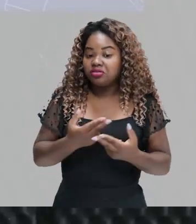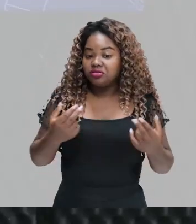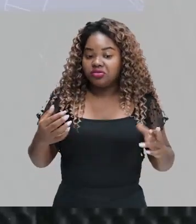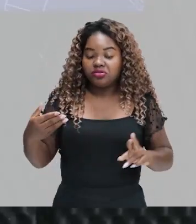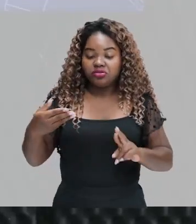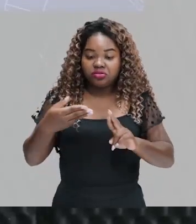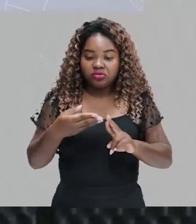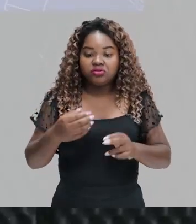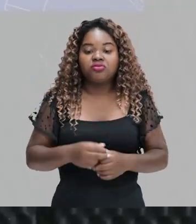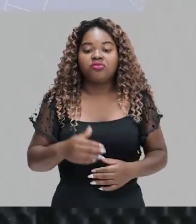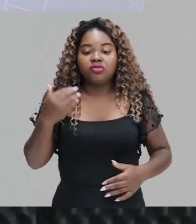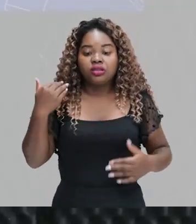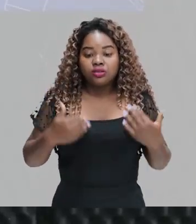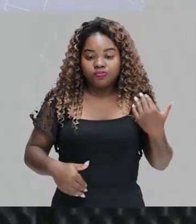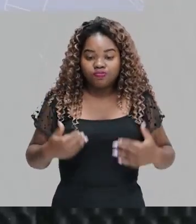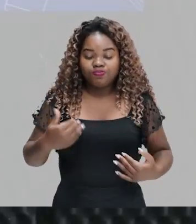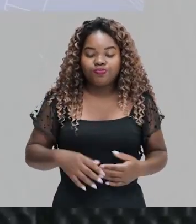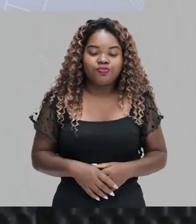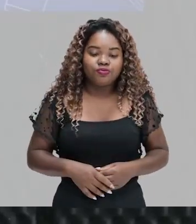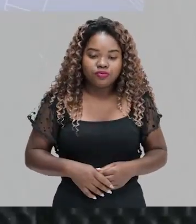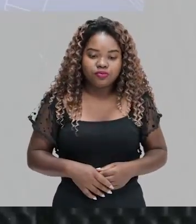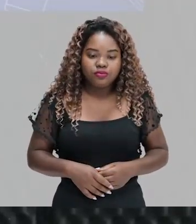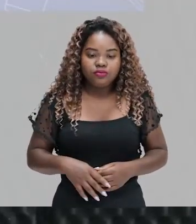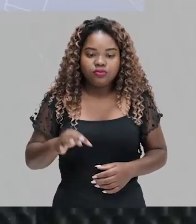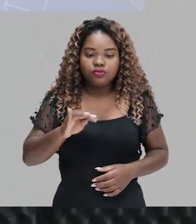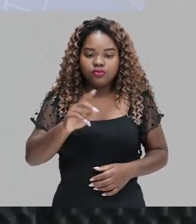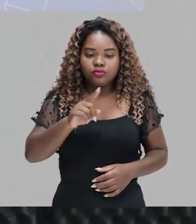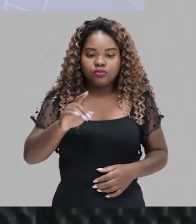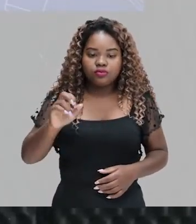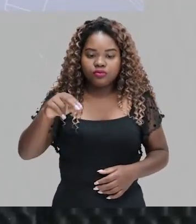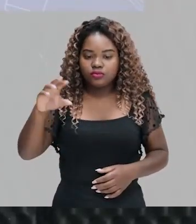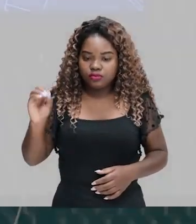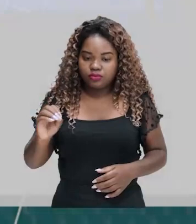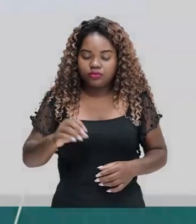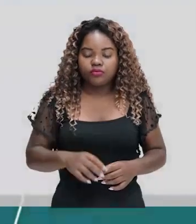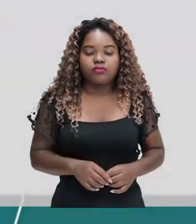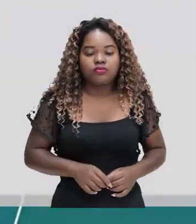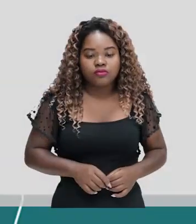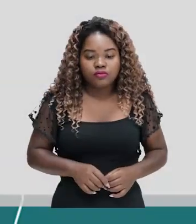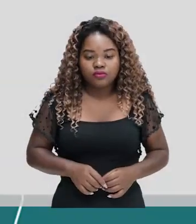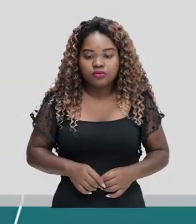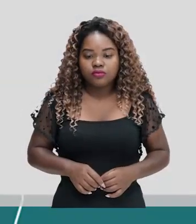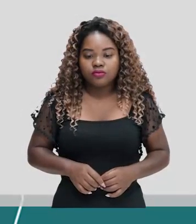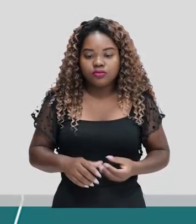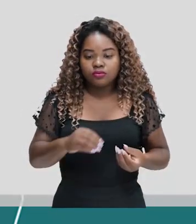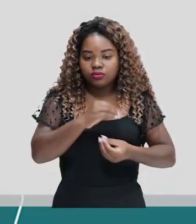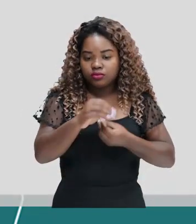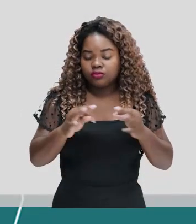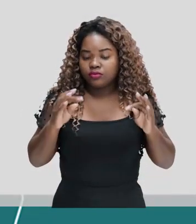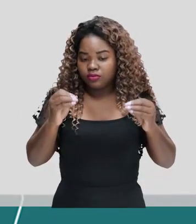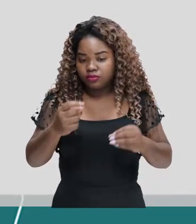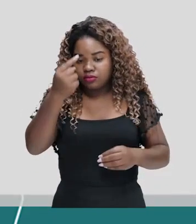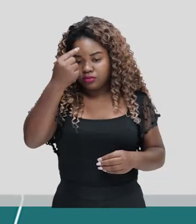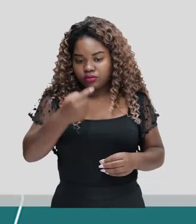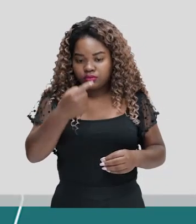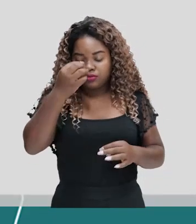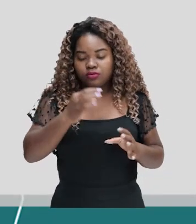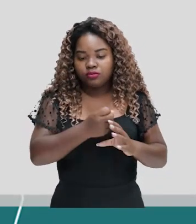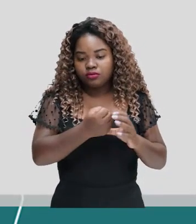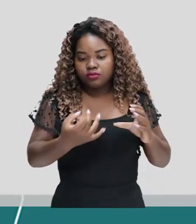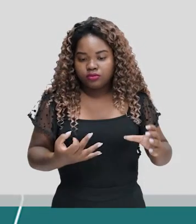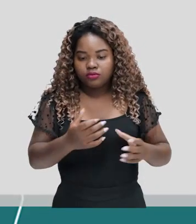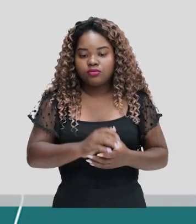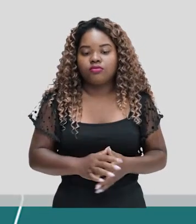de parte do corpo humano. Tiziano Vecellio, ou Tiziano, né? Esse aqui vai misturando todas as figuras, todas as